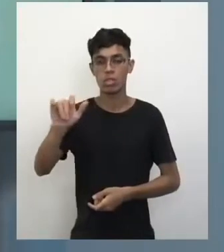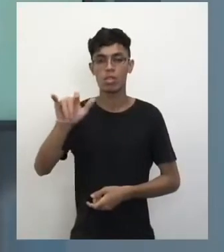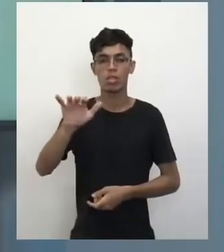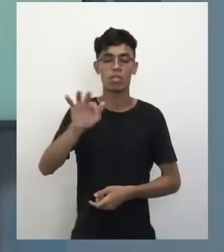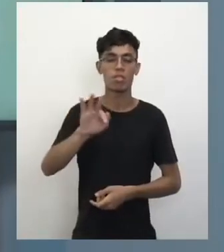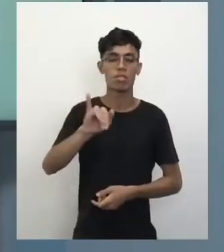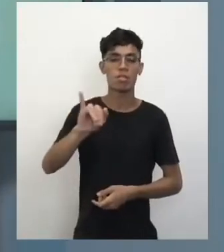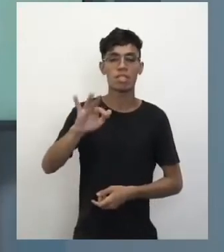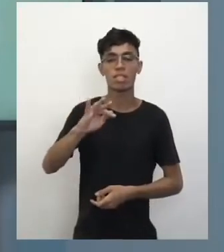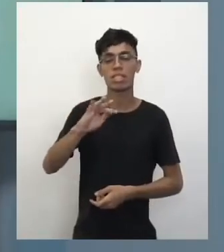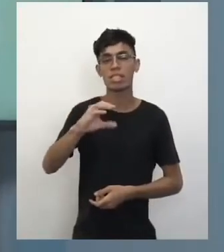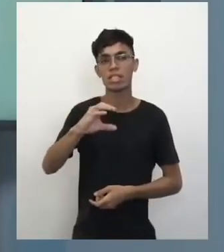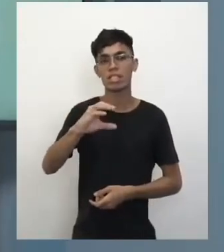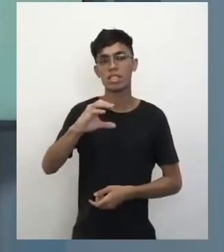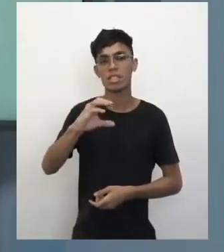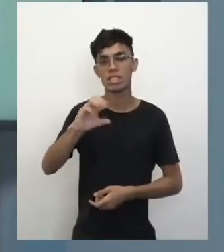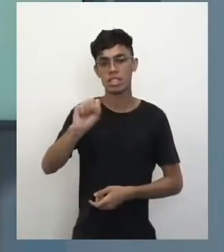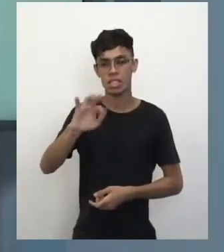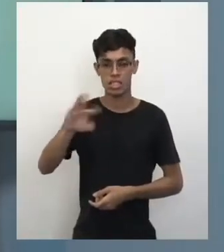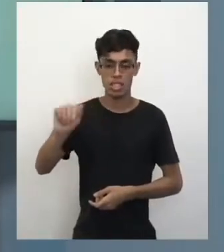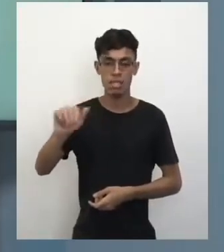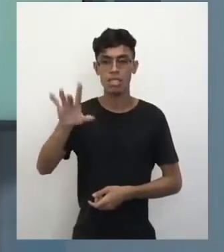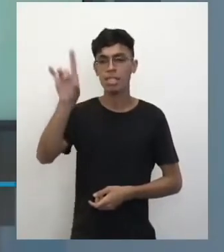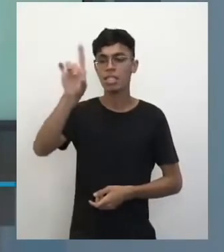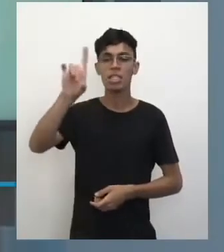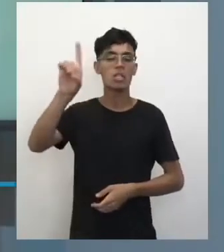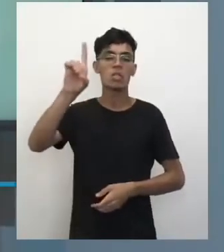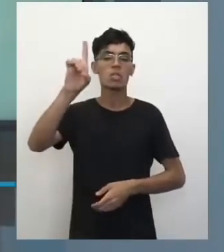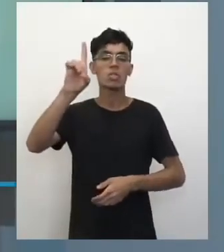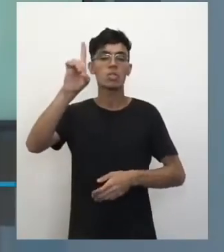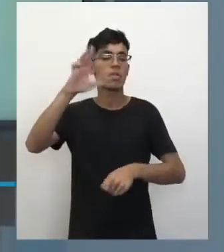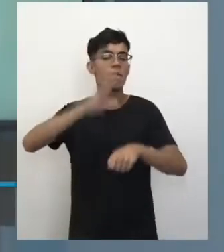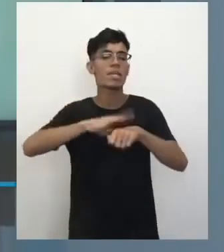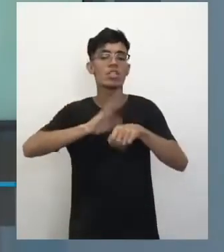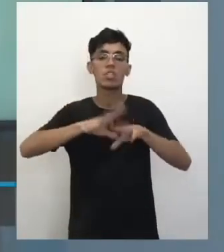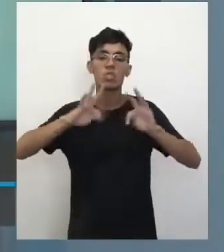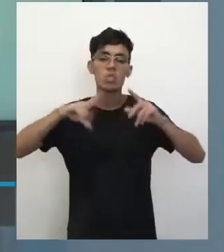né? Criacionista fixista, que é aquela que Deus criou tudo como é e nada muda.